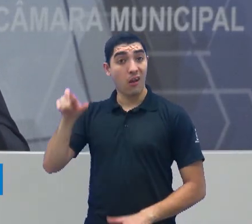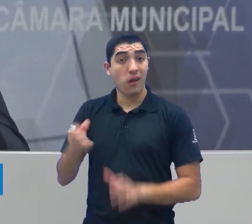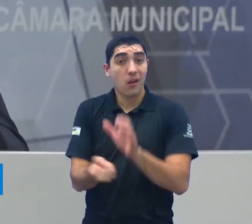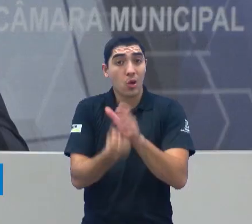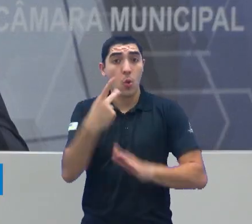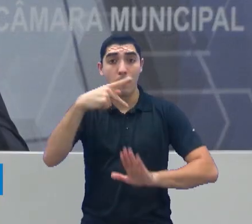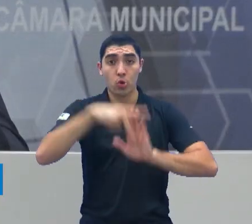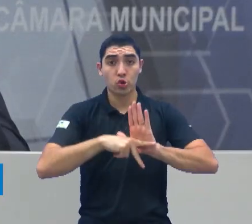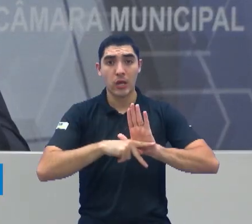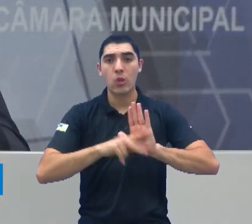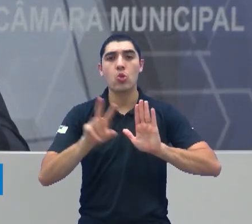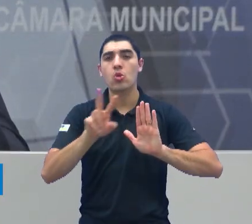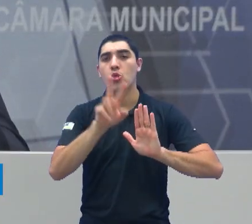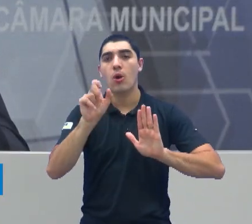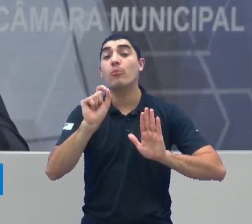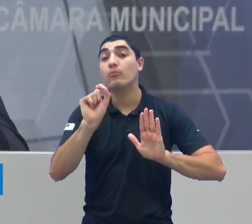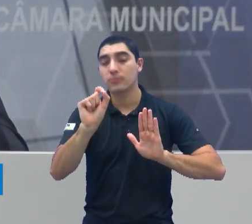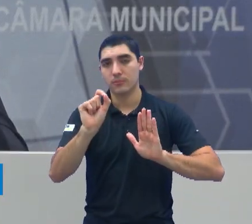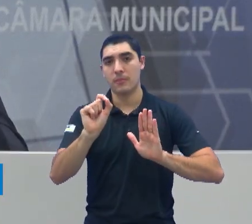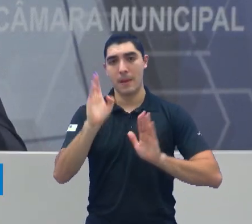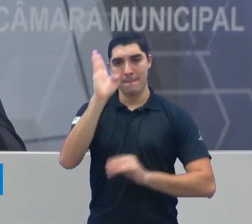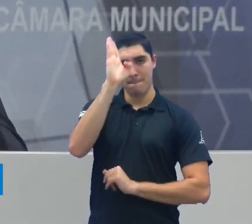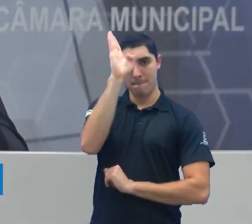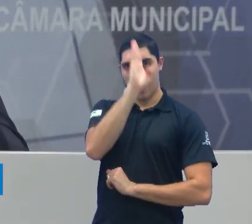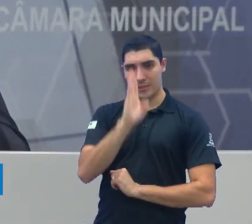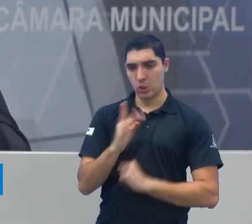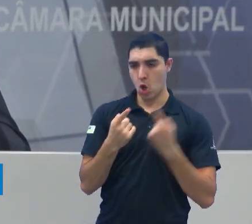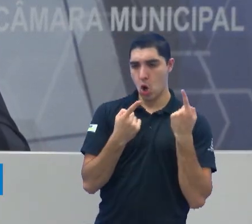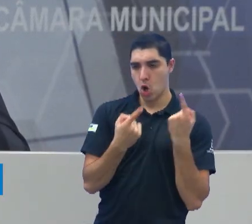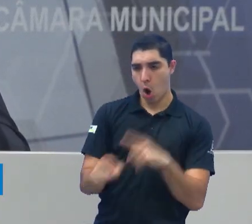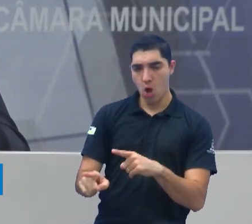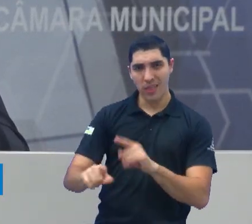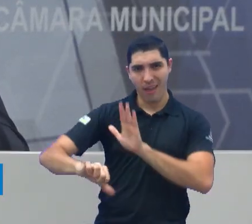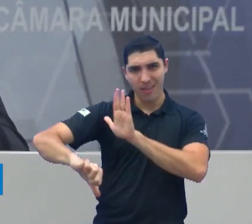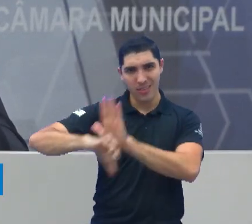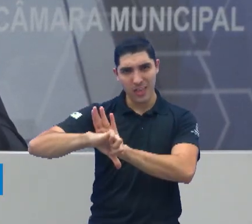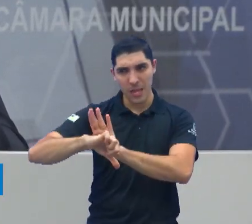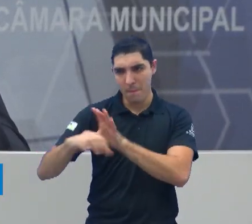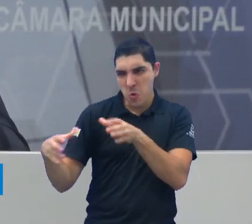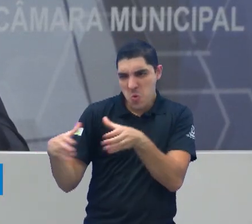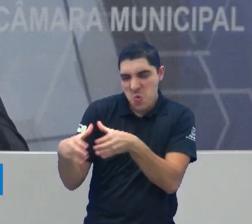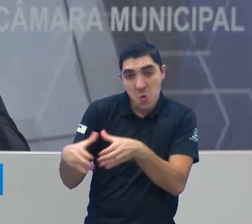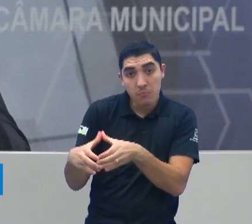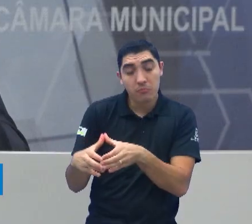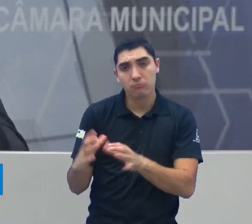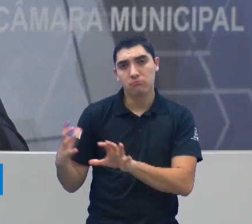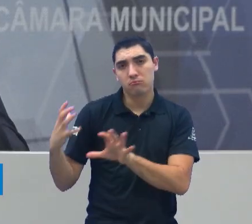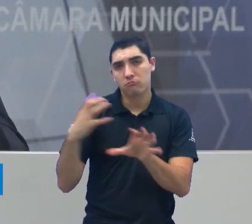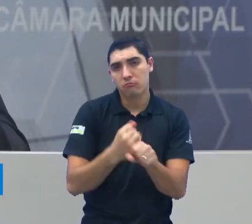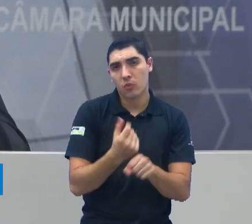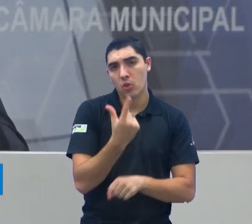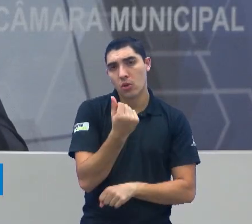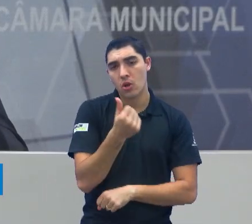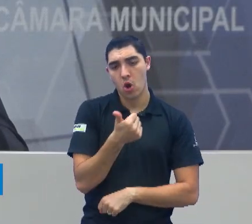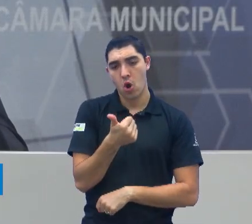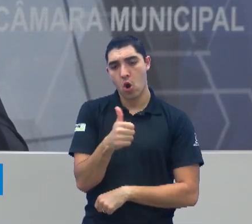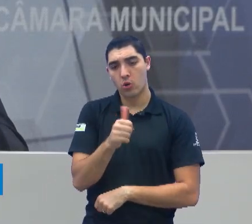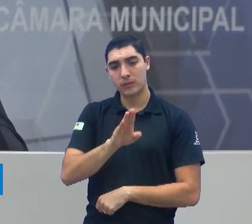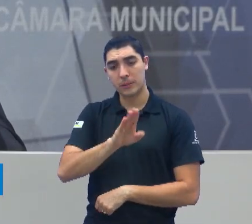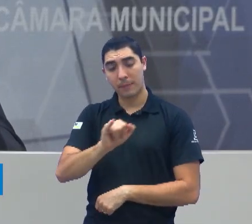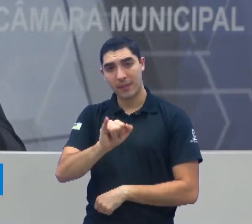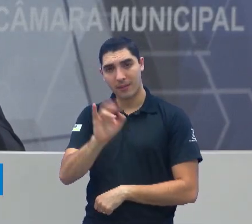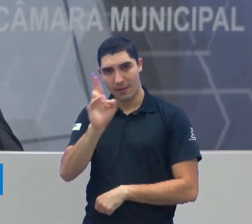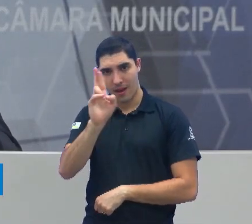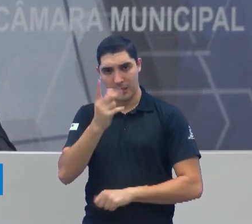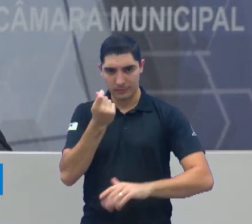Brasil contra o Crime Organizado, o investimento de 11 bilhões de reais para asfixiar